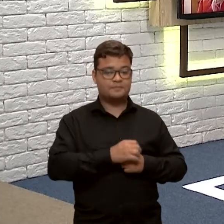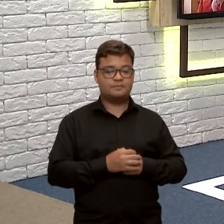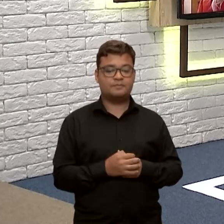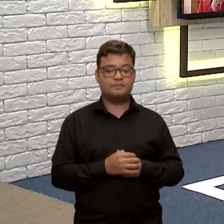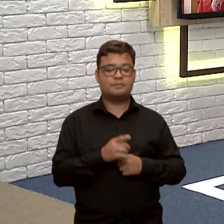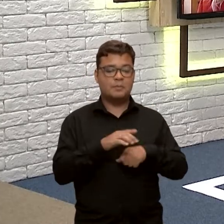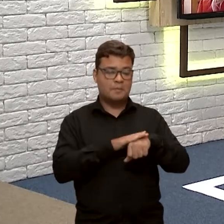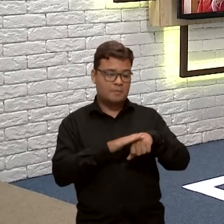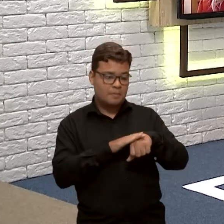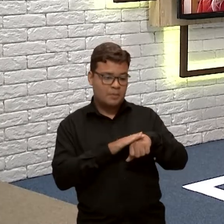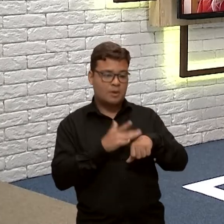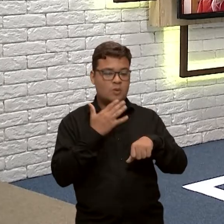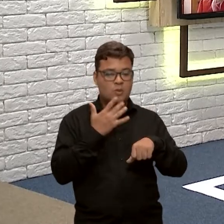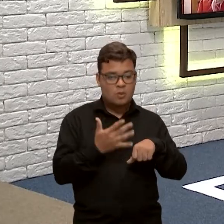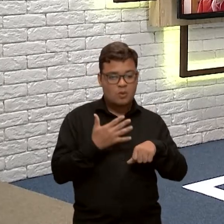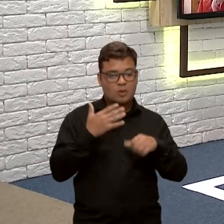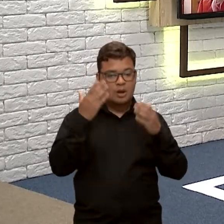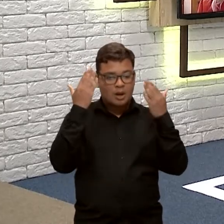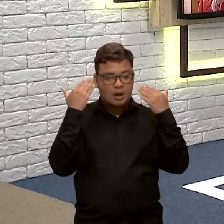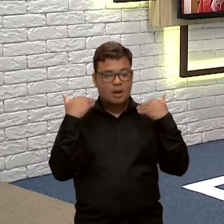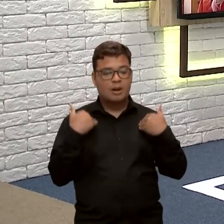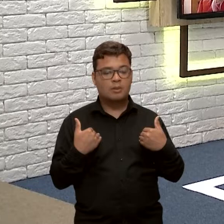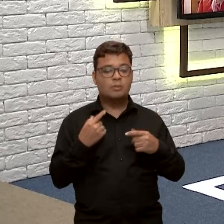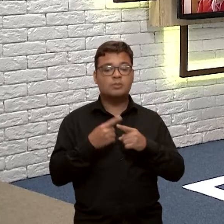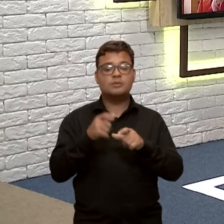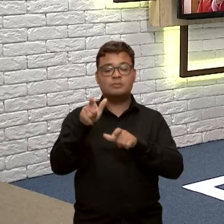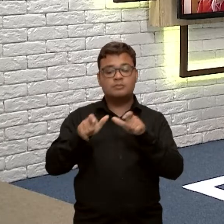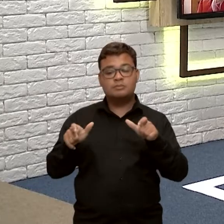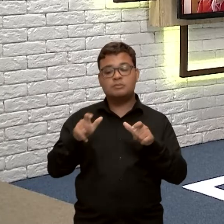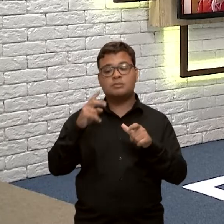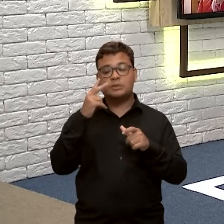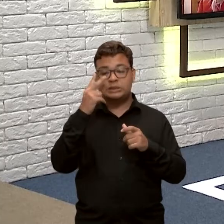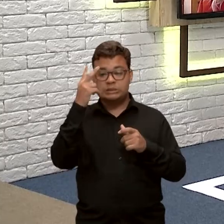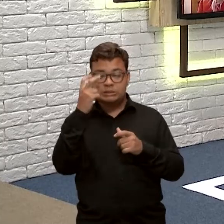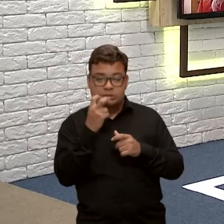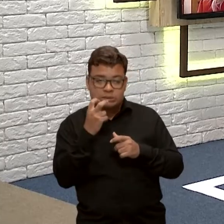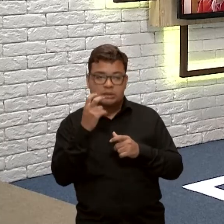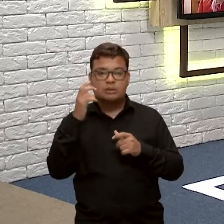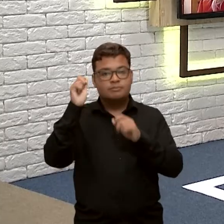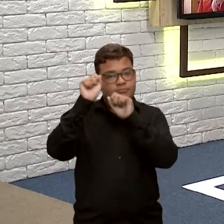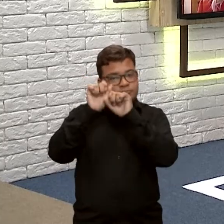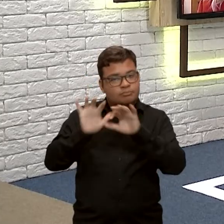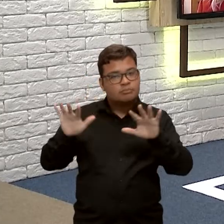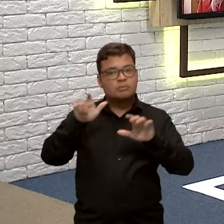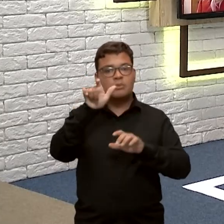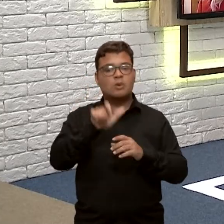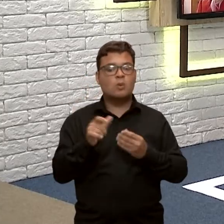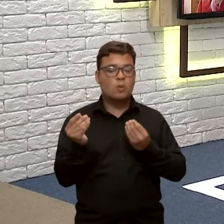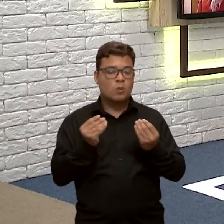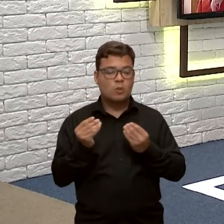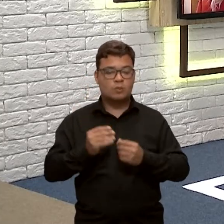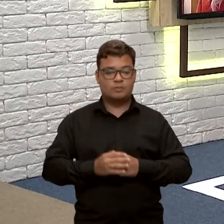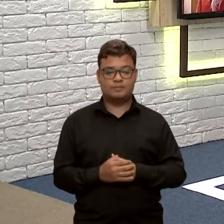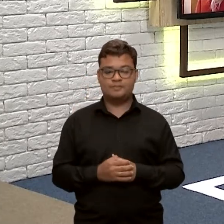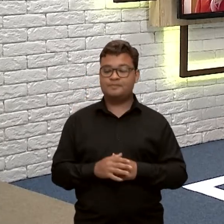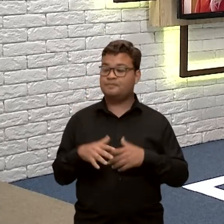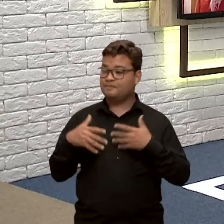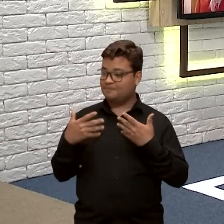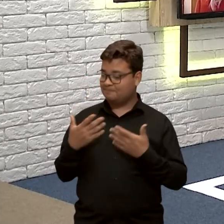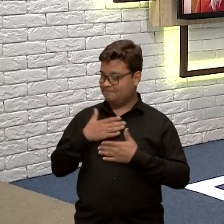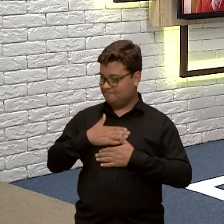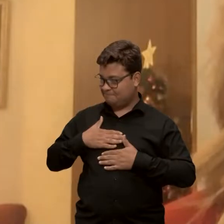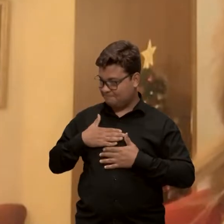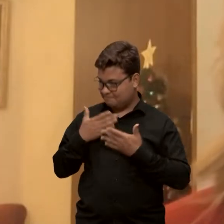da pele, do cabelo, só para o nosso público cego e de baixa visão poder ter uma ideia de quem você é. Pois não, é um